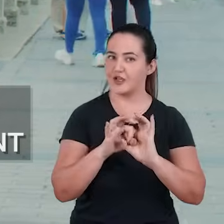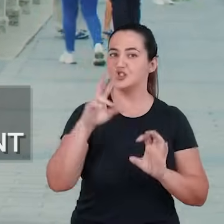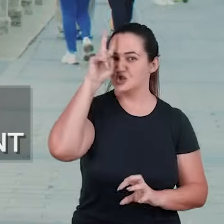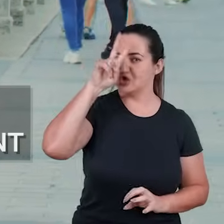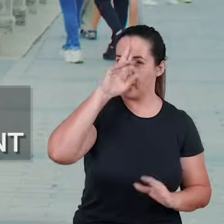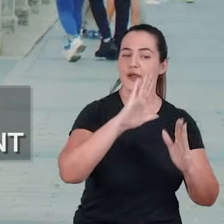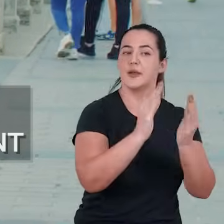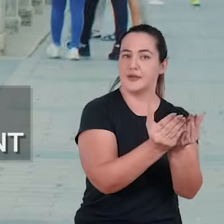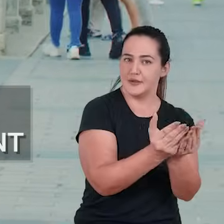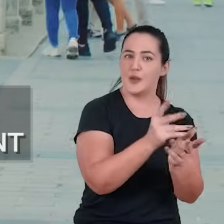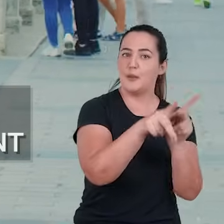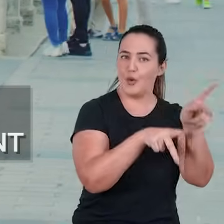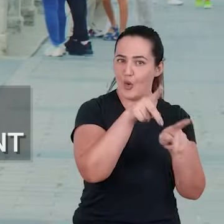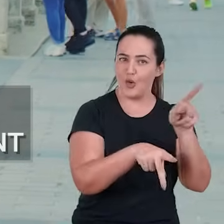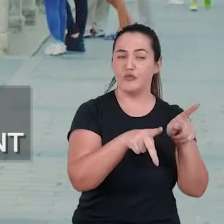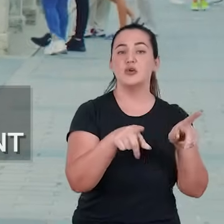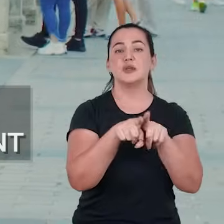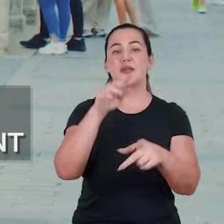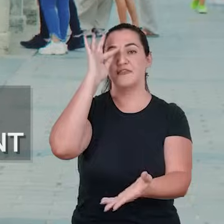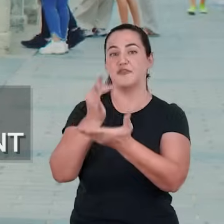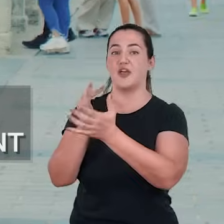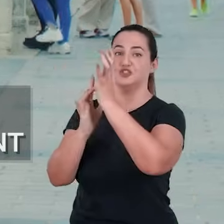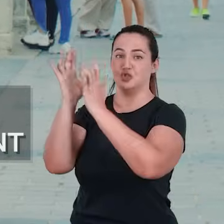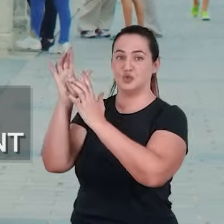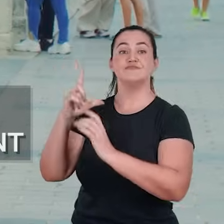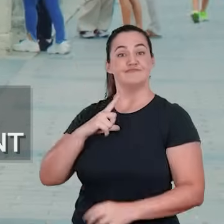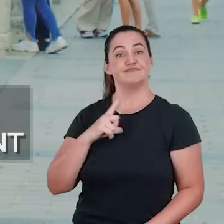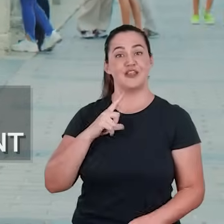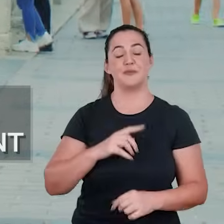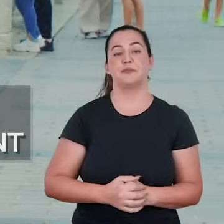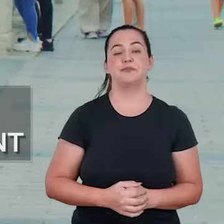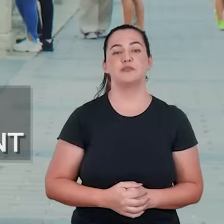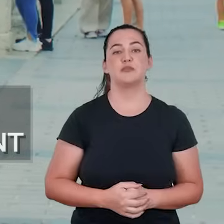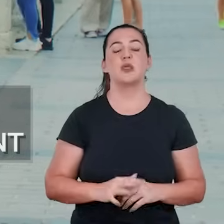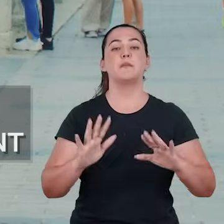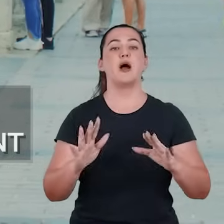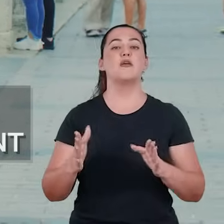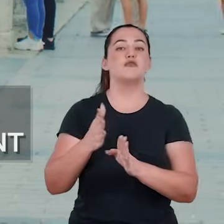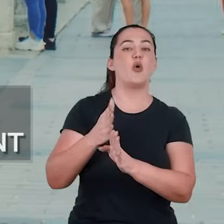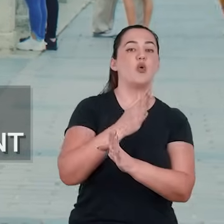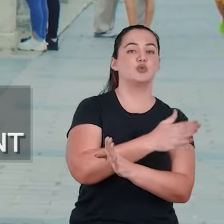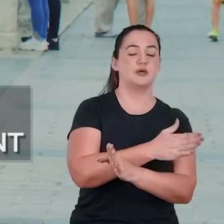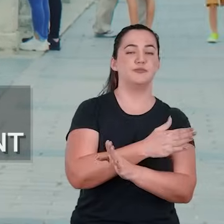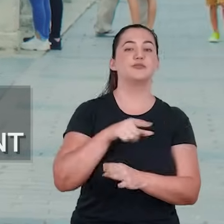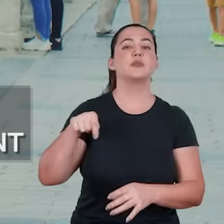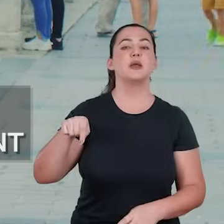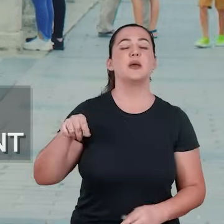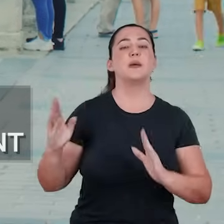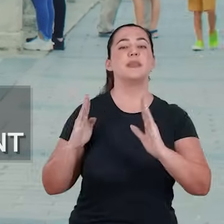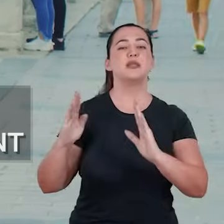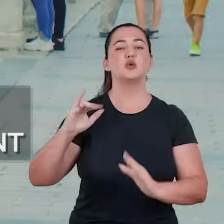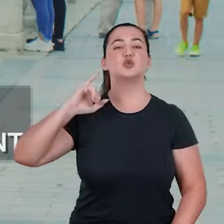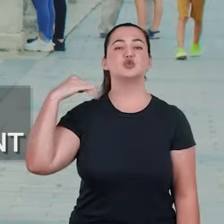igreja cristã, com a história da fé em Jesus. Agora, voltando um pouquinho para a época de Justiniano, eu quero falar de